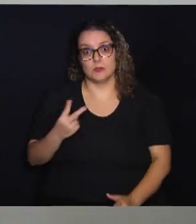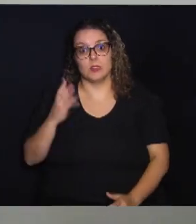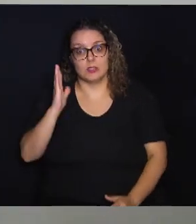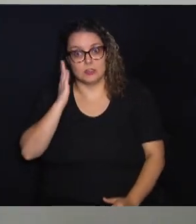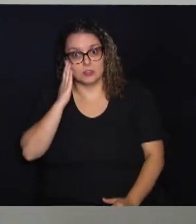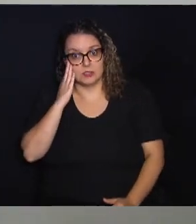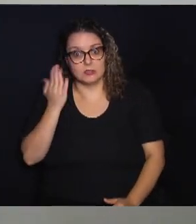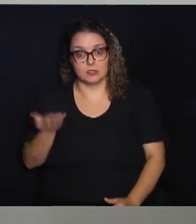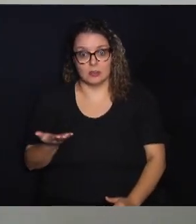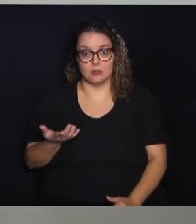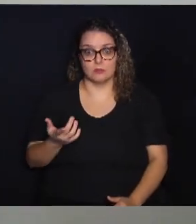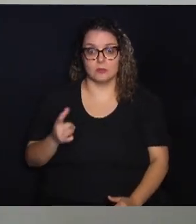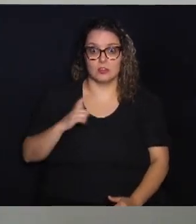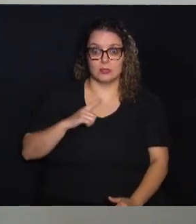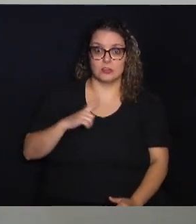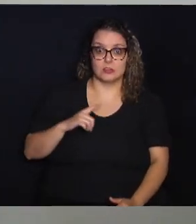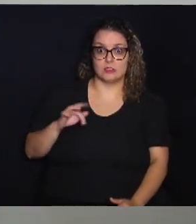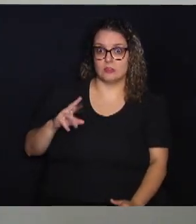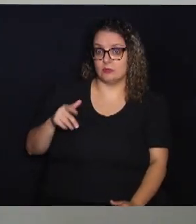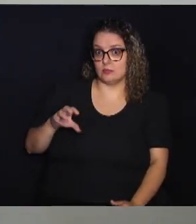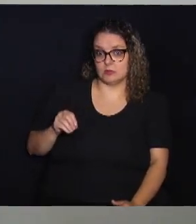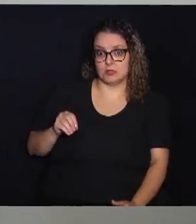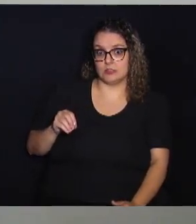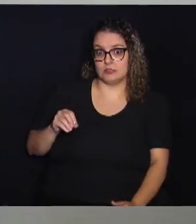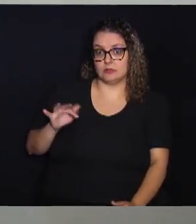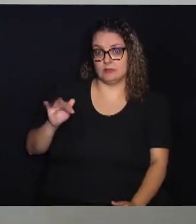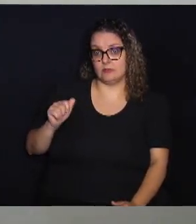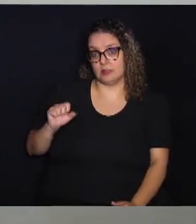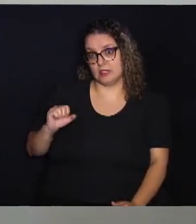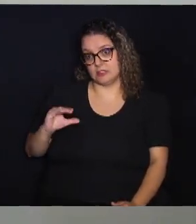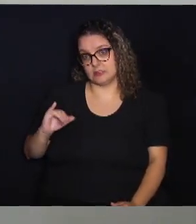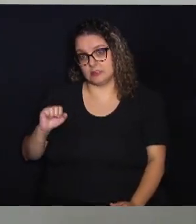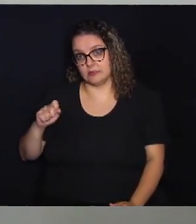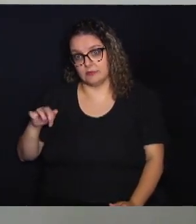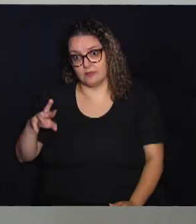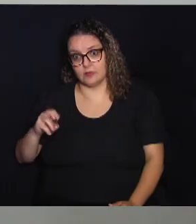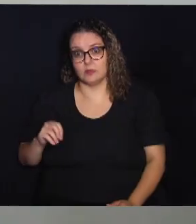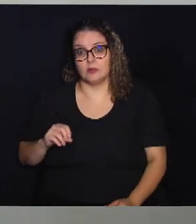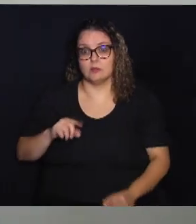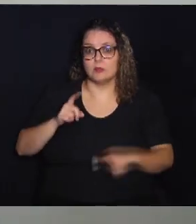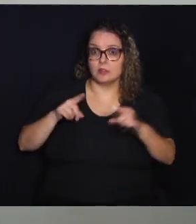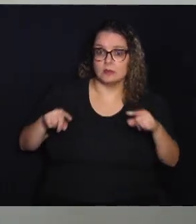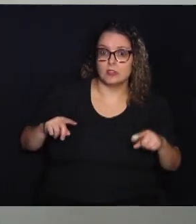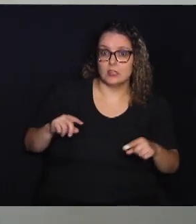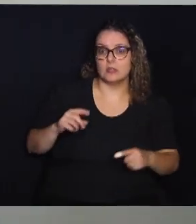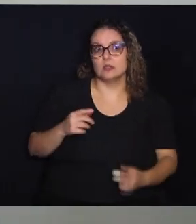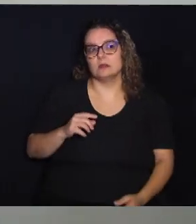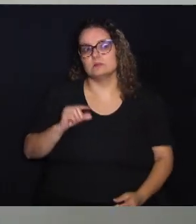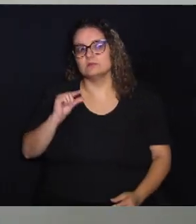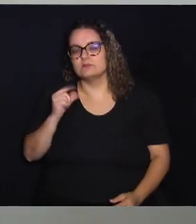tem um traço falciforme por conta de alguma alteração leve no hemograma. Aí